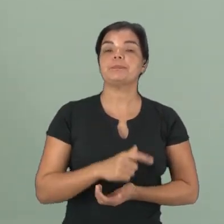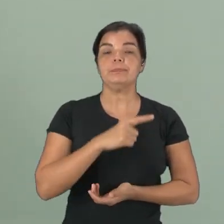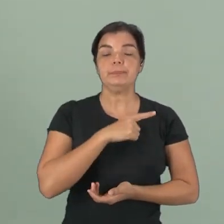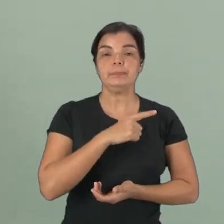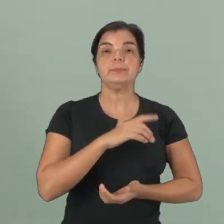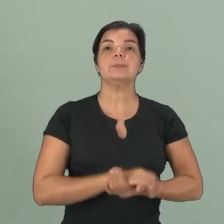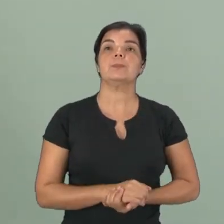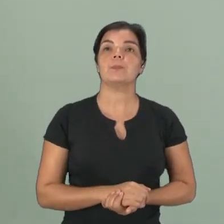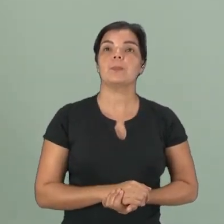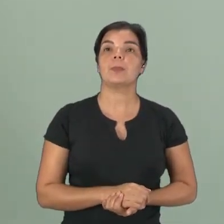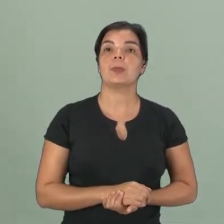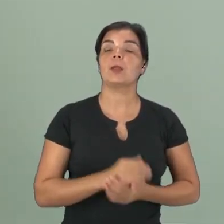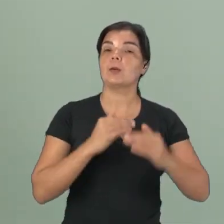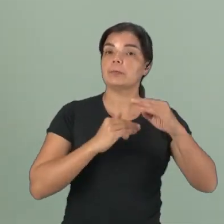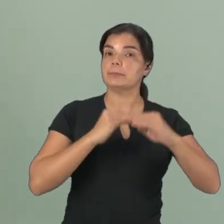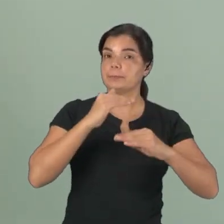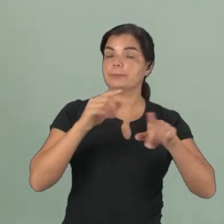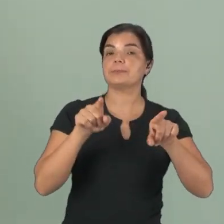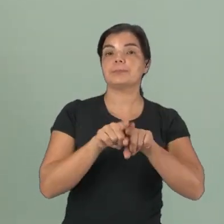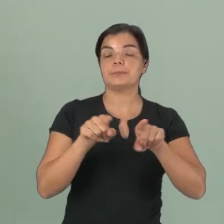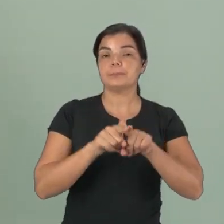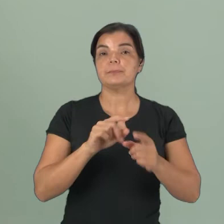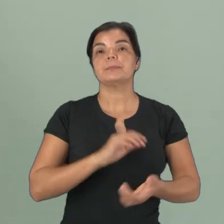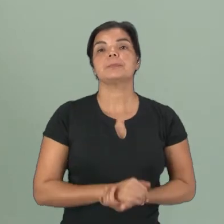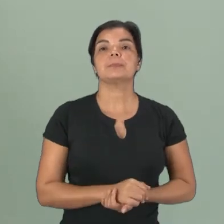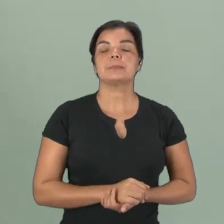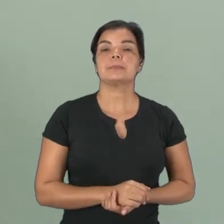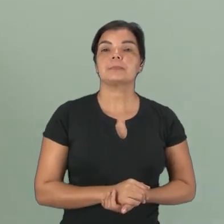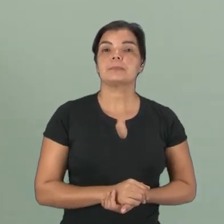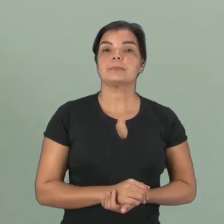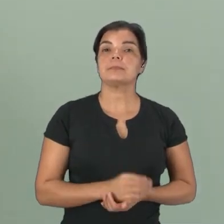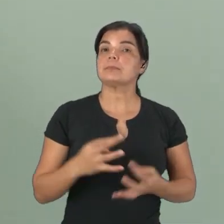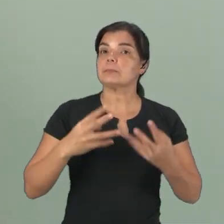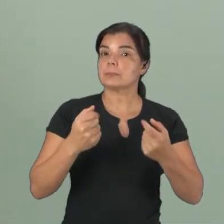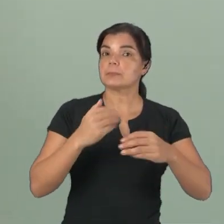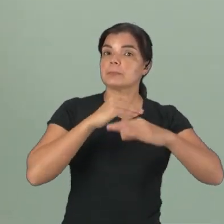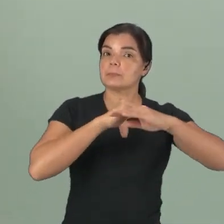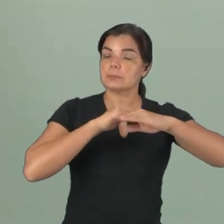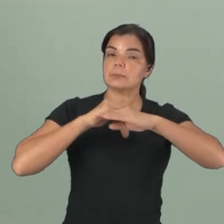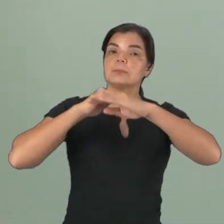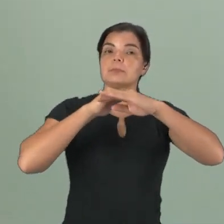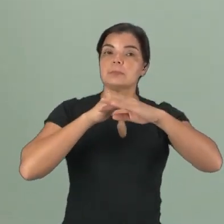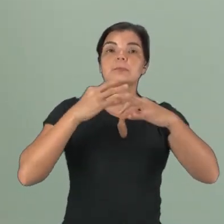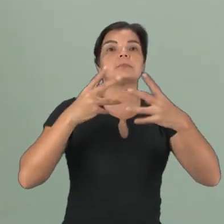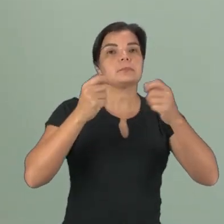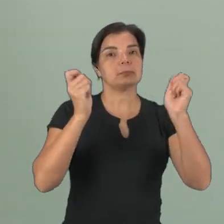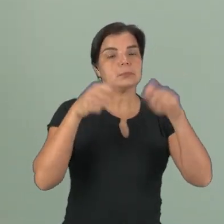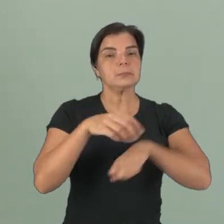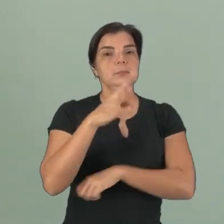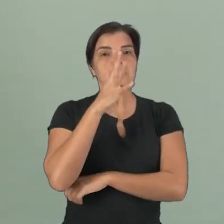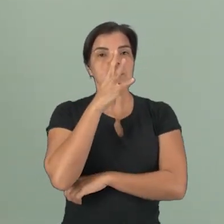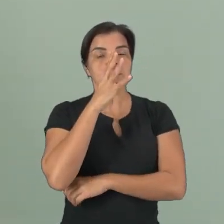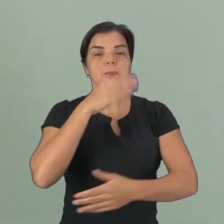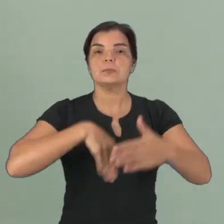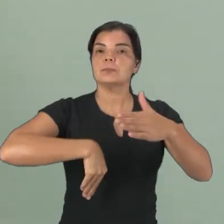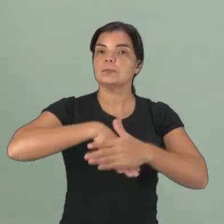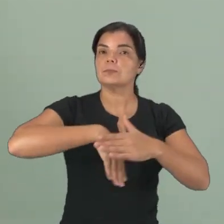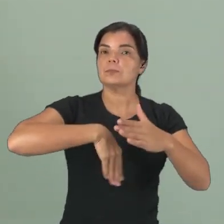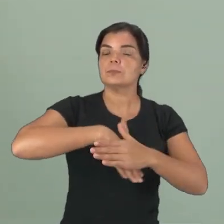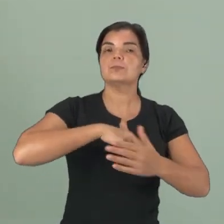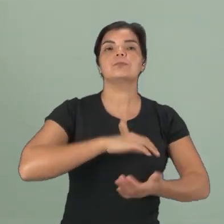gente tem ali essa divisão feita de forma totalmente igual, certo? Agora todos podem assistir o